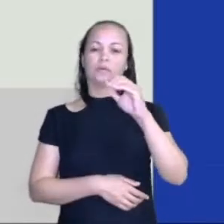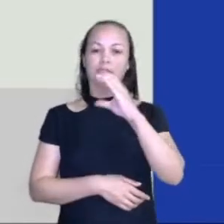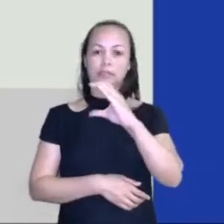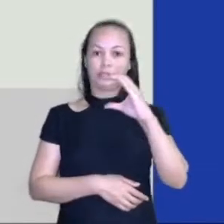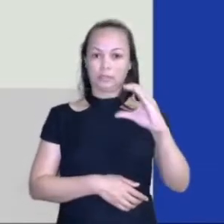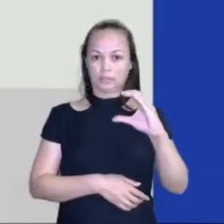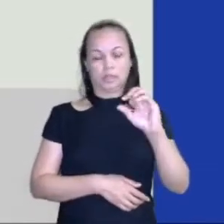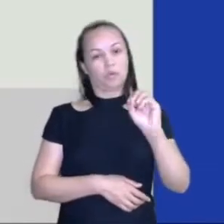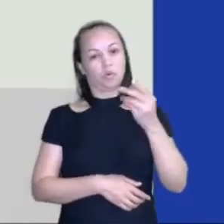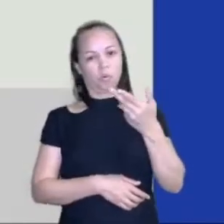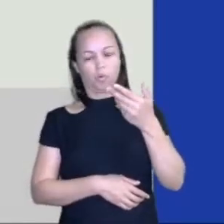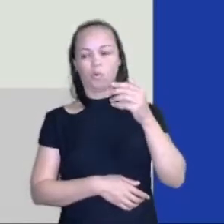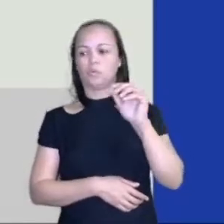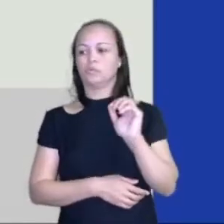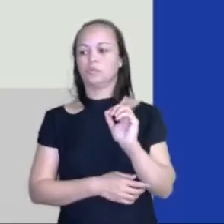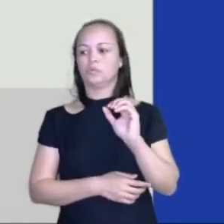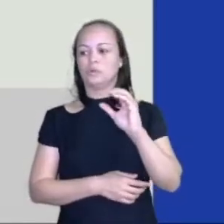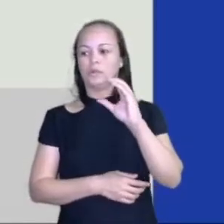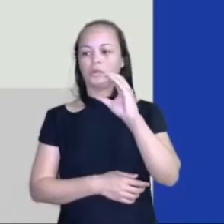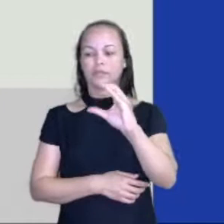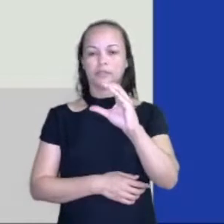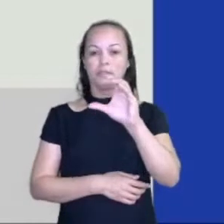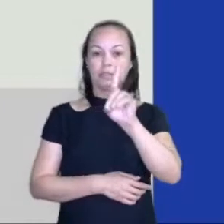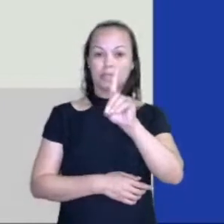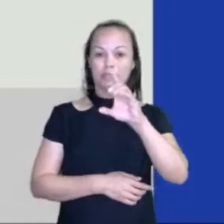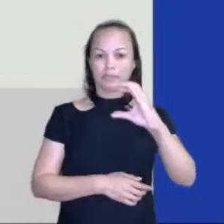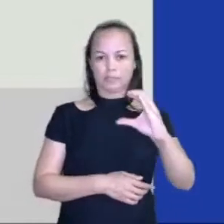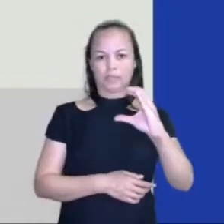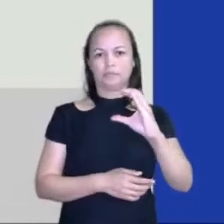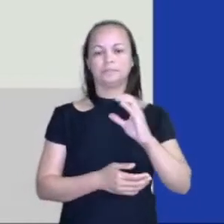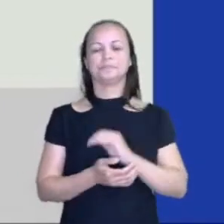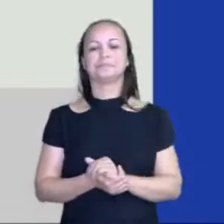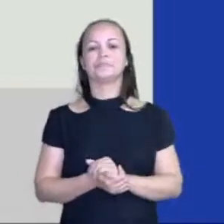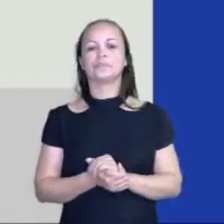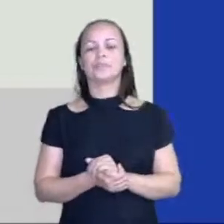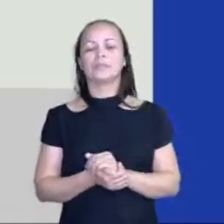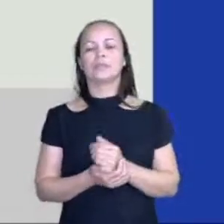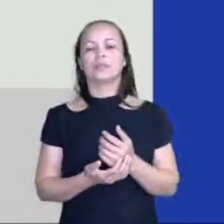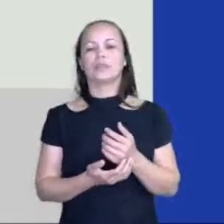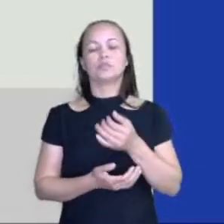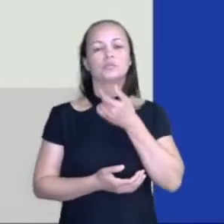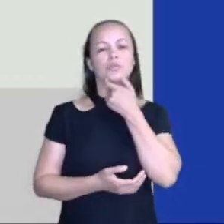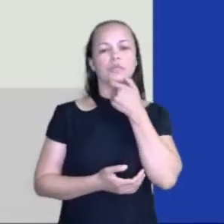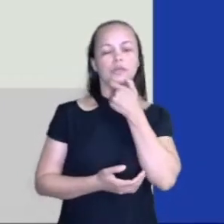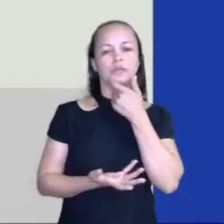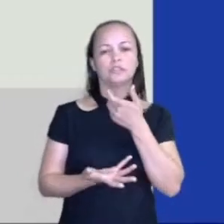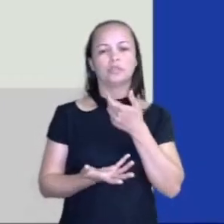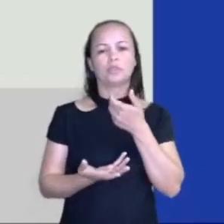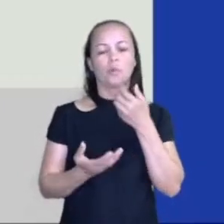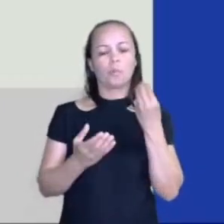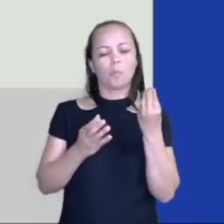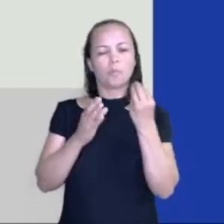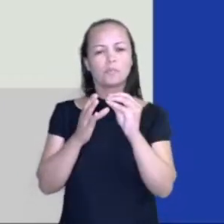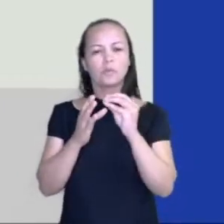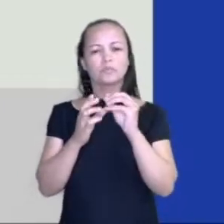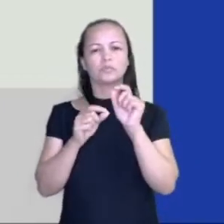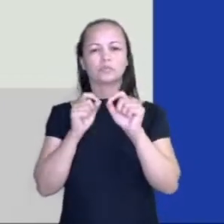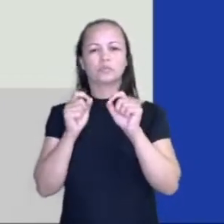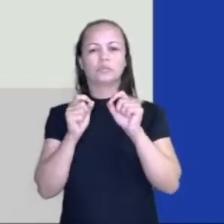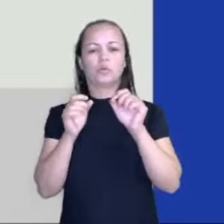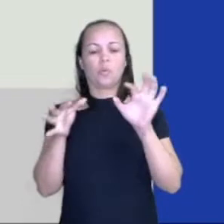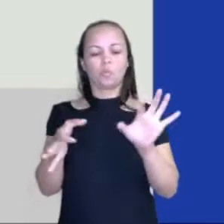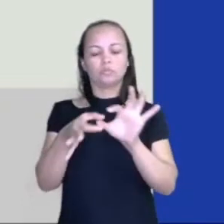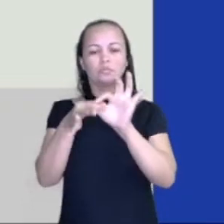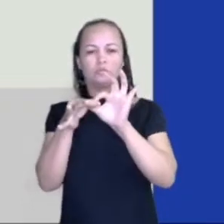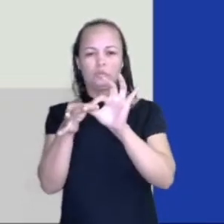inglês tá é Direct corrente então possui tensão e corrente une direcionais